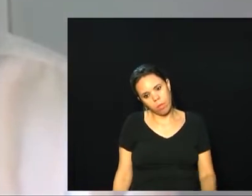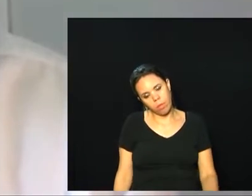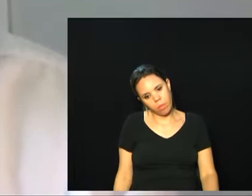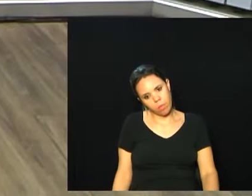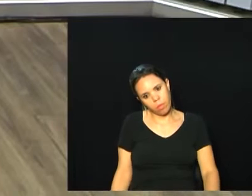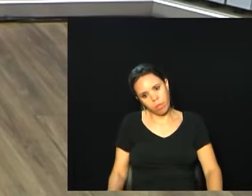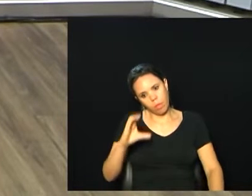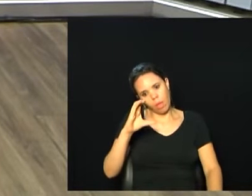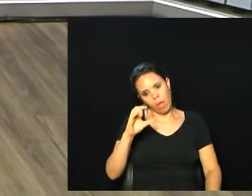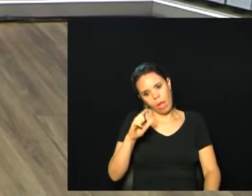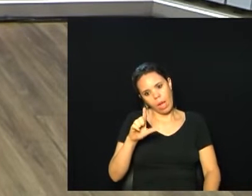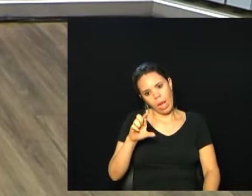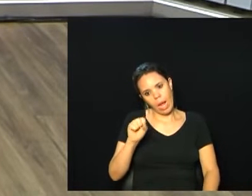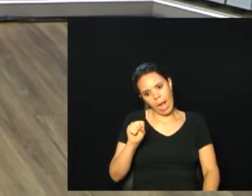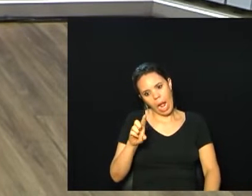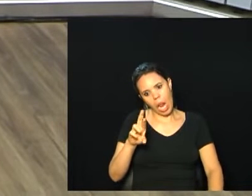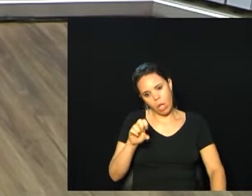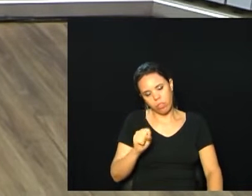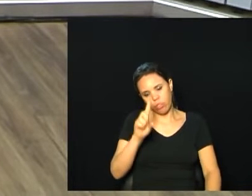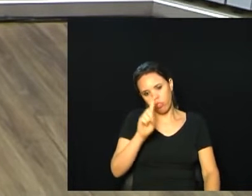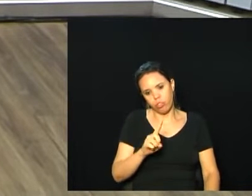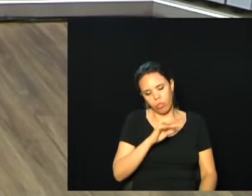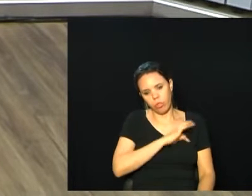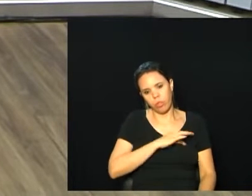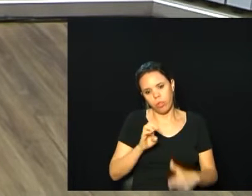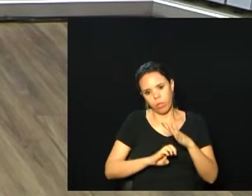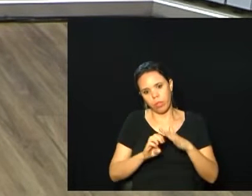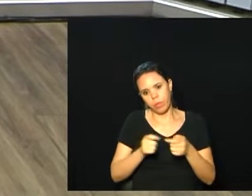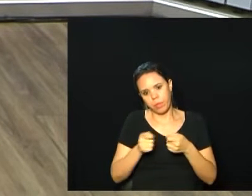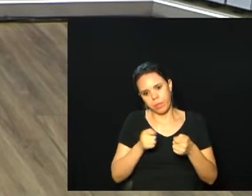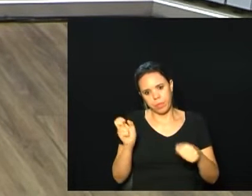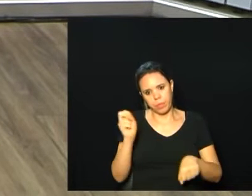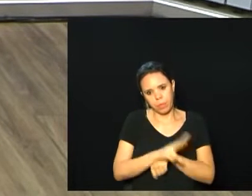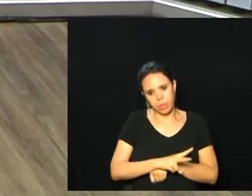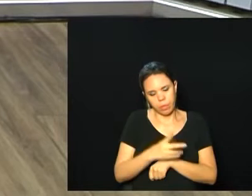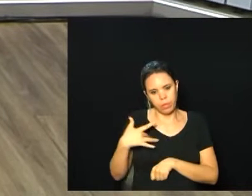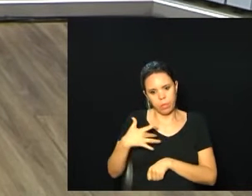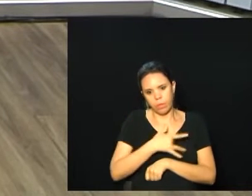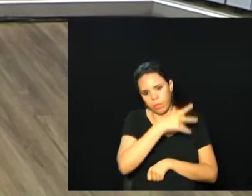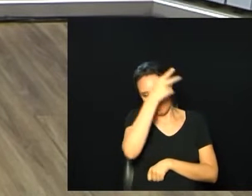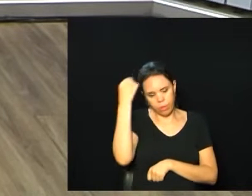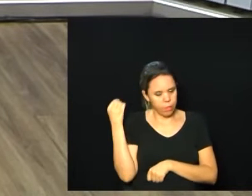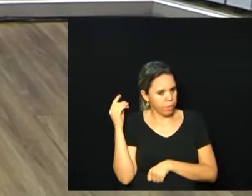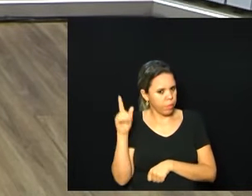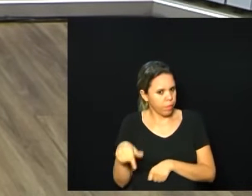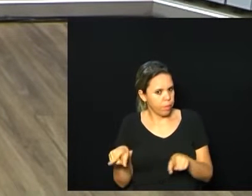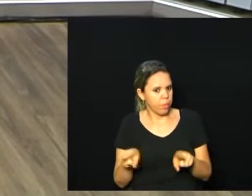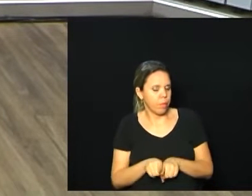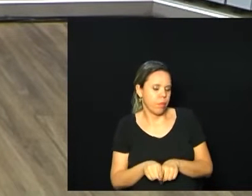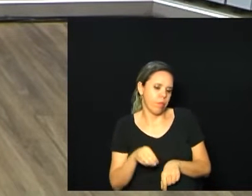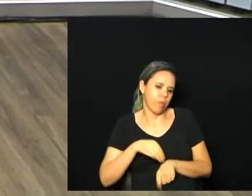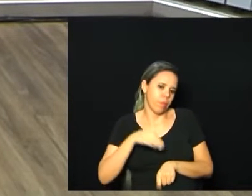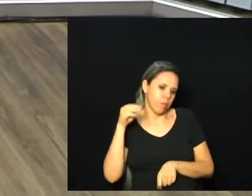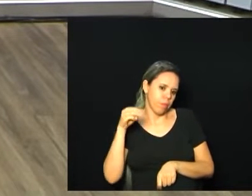o Carlos Peçanha, ele é diretor técnico de uma empresa de controle de pragas e saúde pública e ele também é